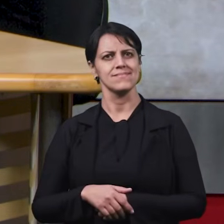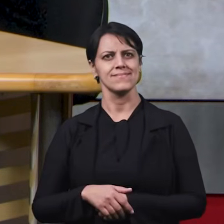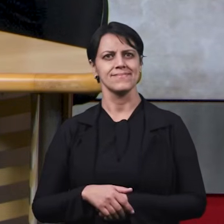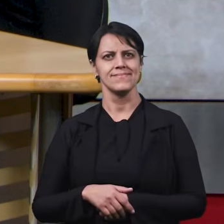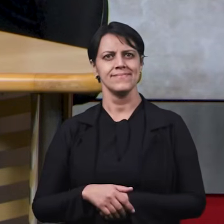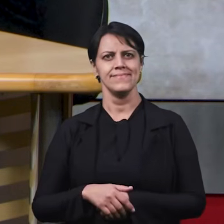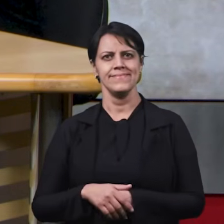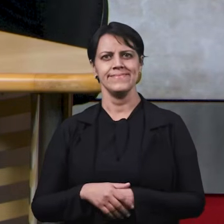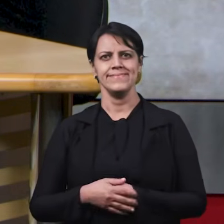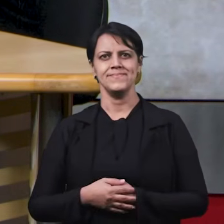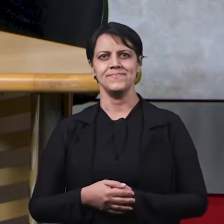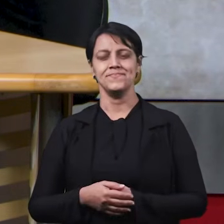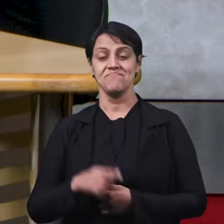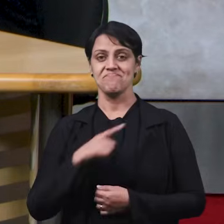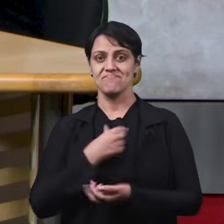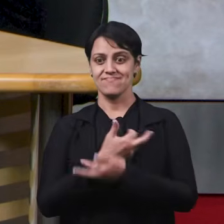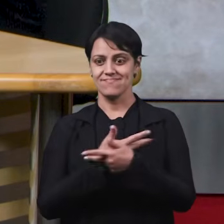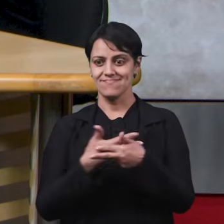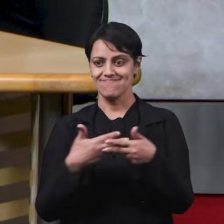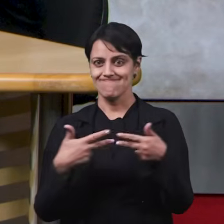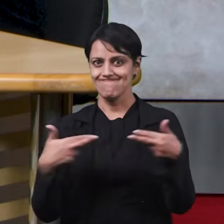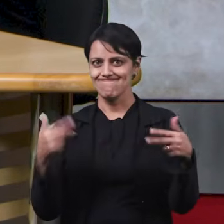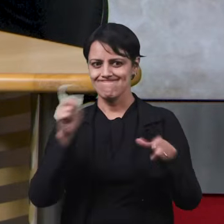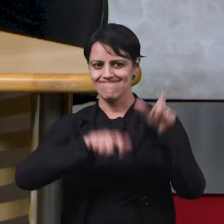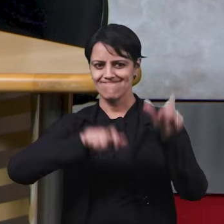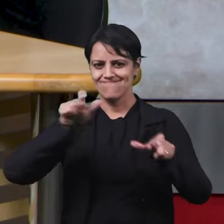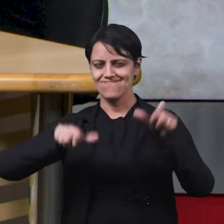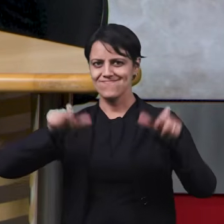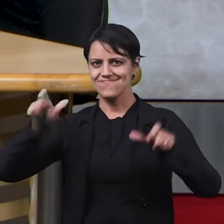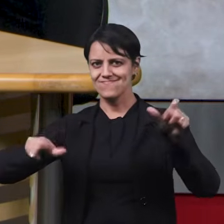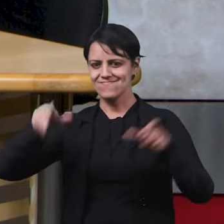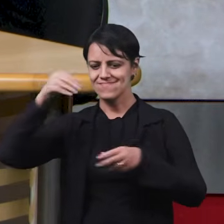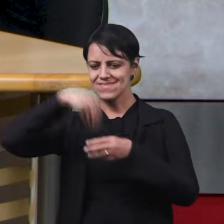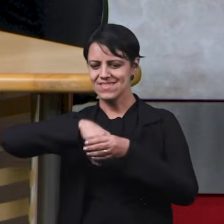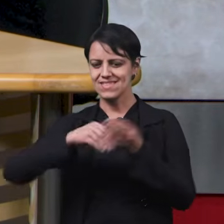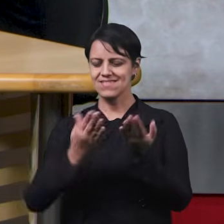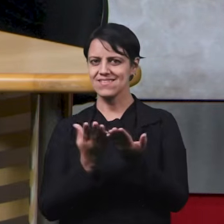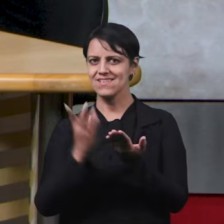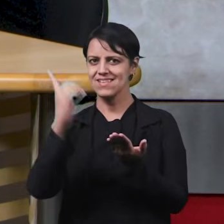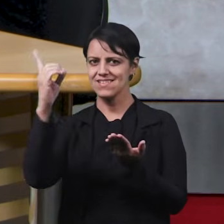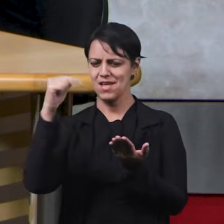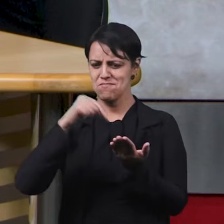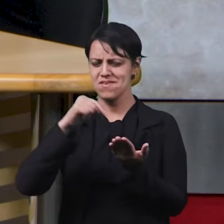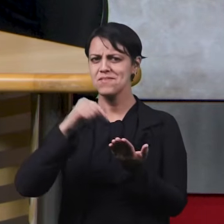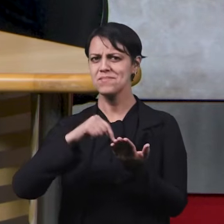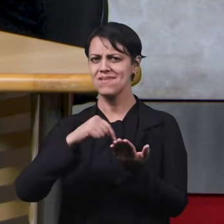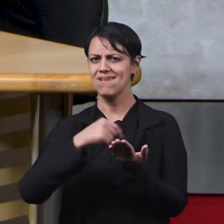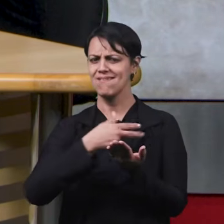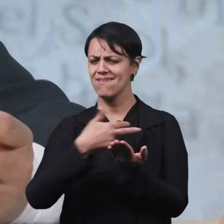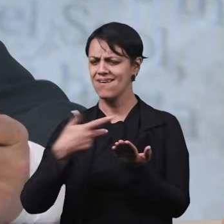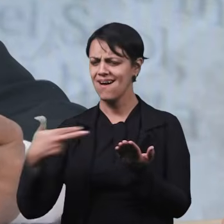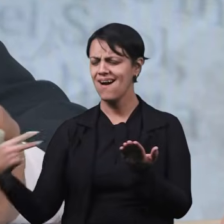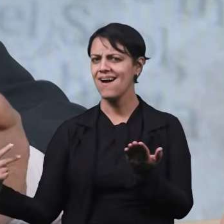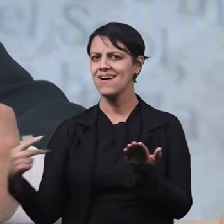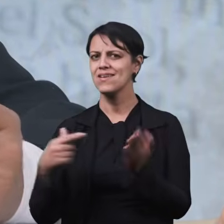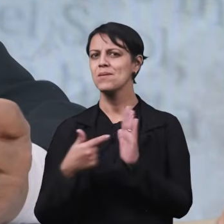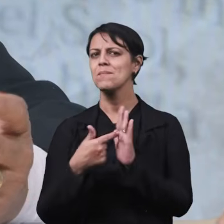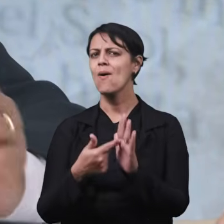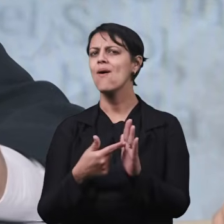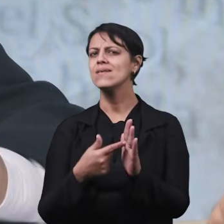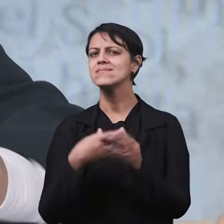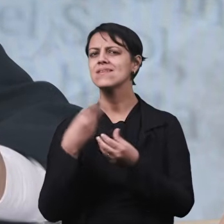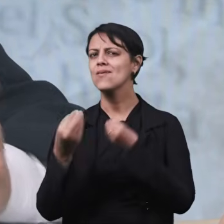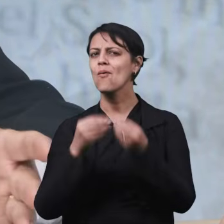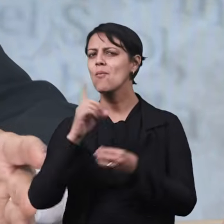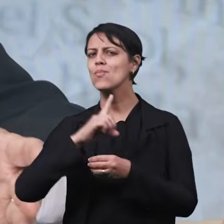Bom, nós temos um leque, né, de personagens, um leque de pessoas dentro da Bíblia Sagrada que nos mostram como que a sabedoria